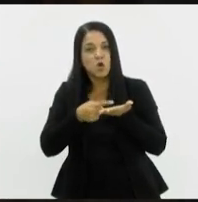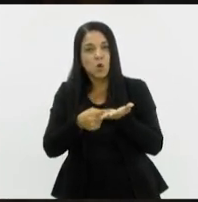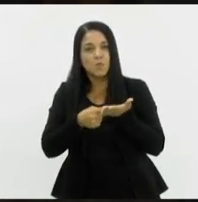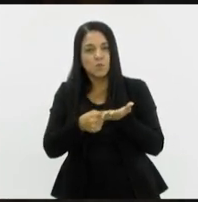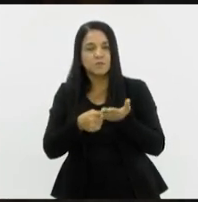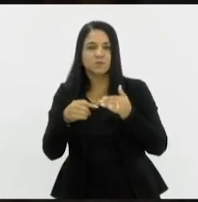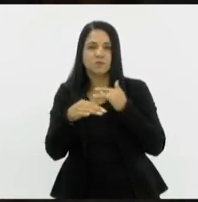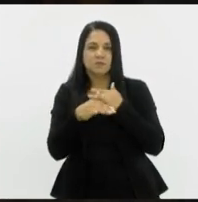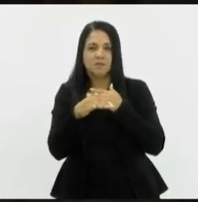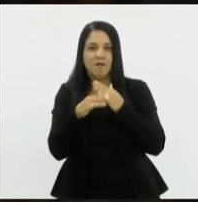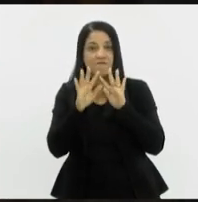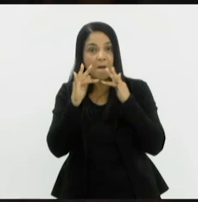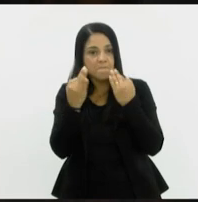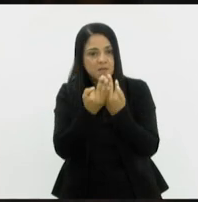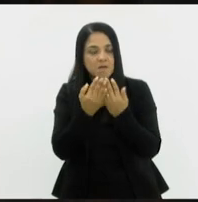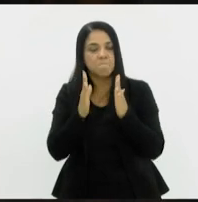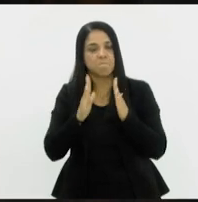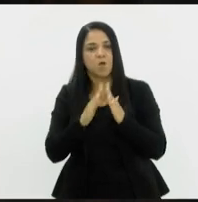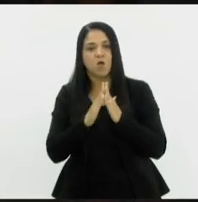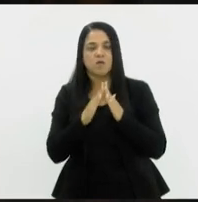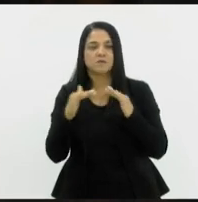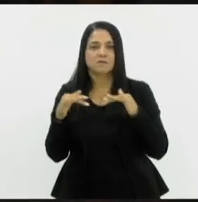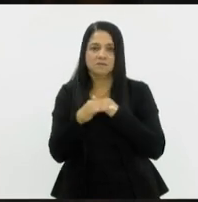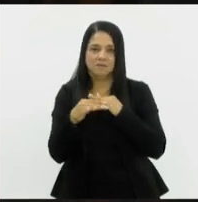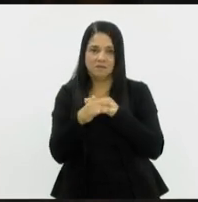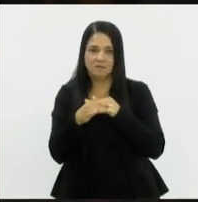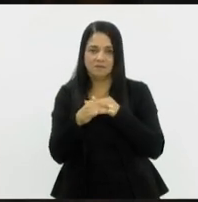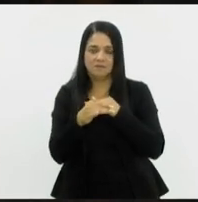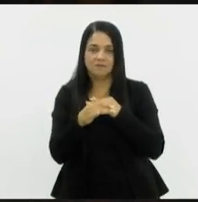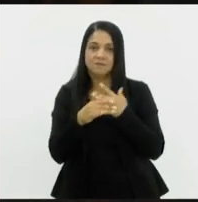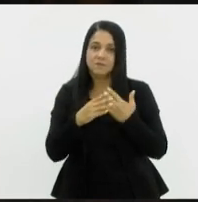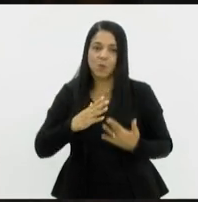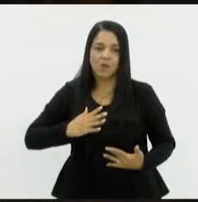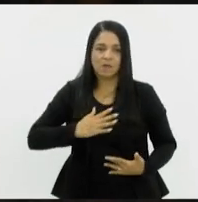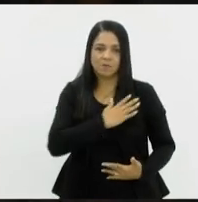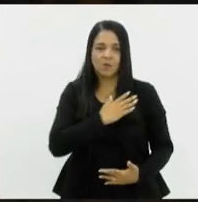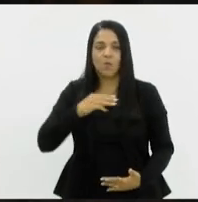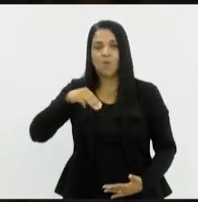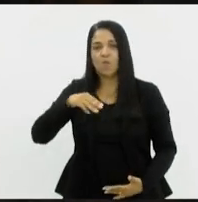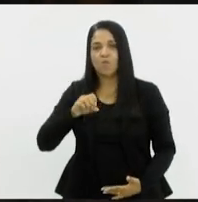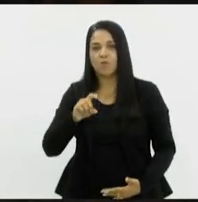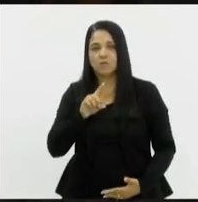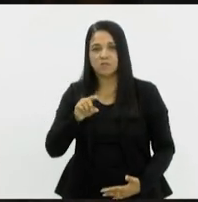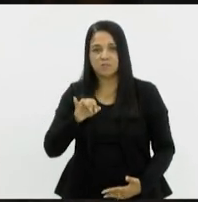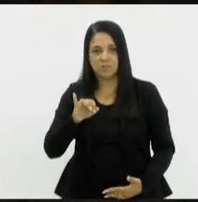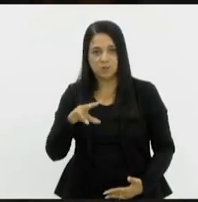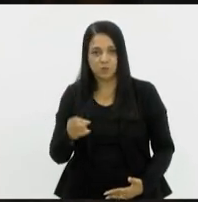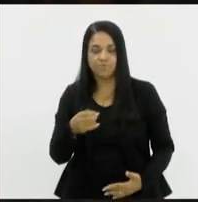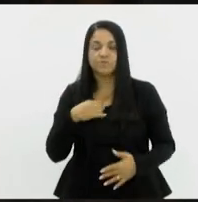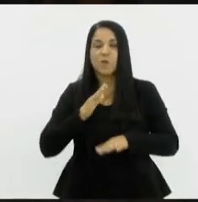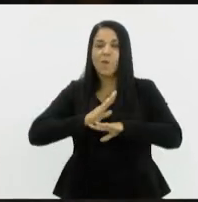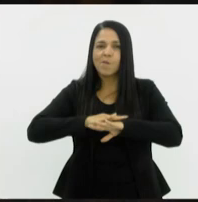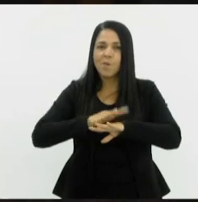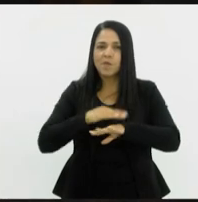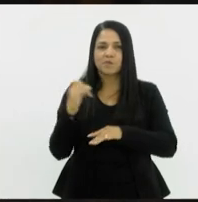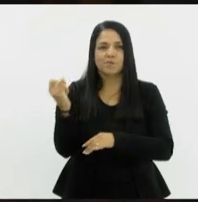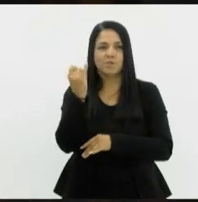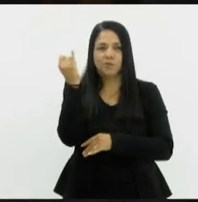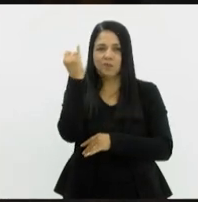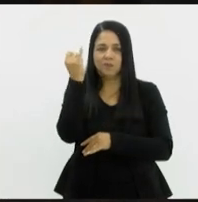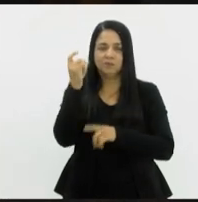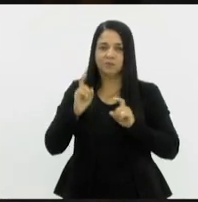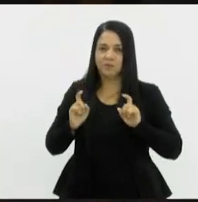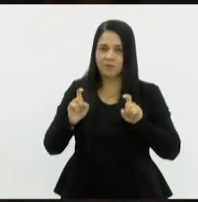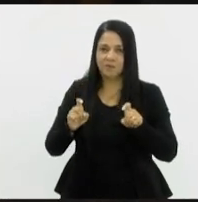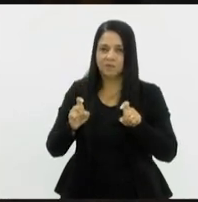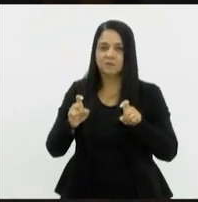familiares são da cidade. Então, capitão Mozinho, confesso ao senhor que é um momento muito importante no meu mandato. Esses